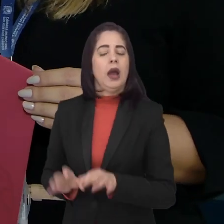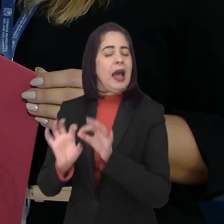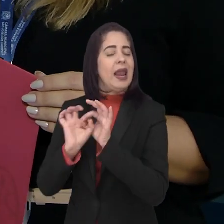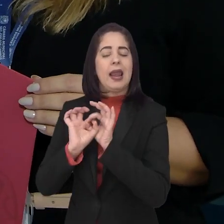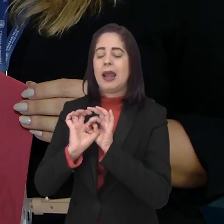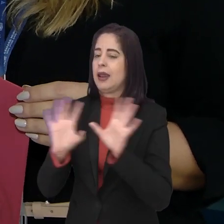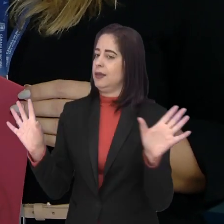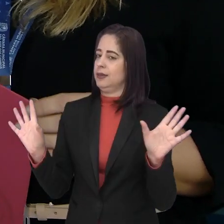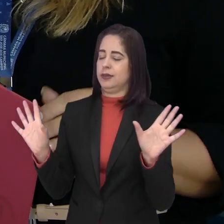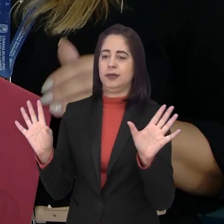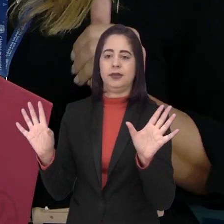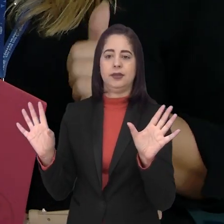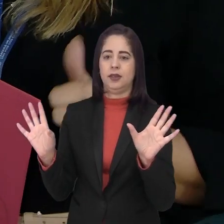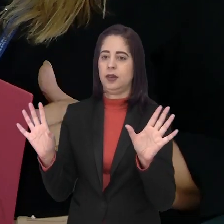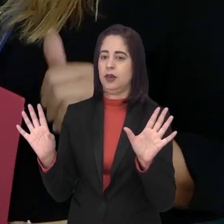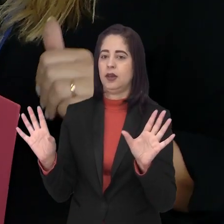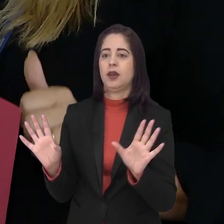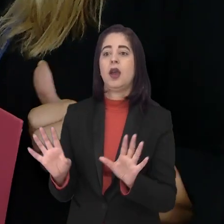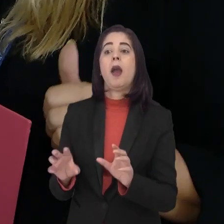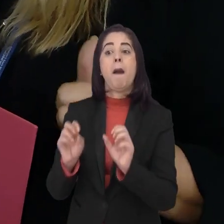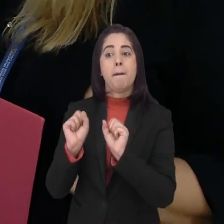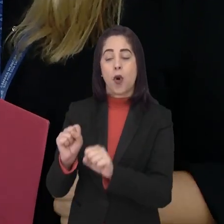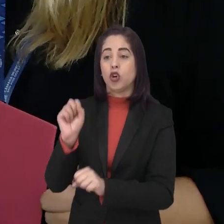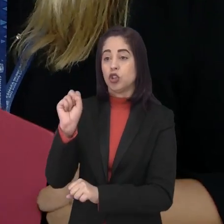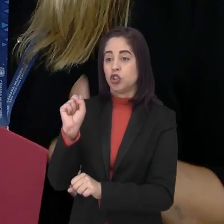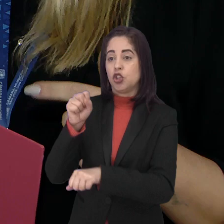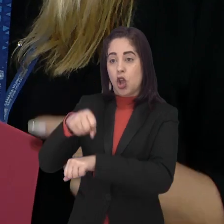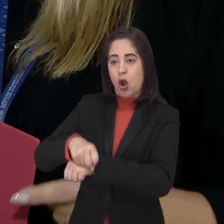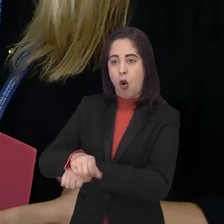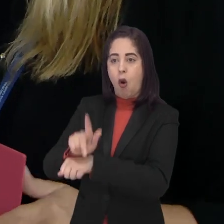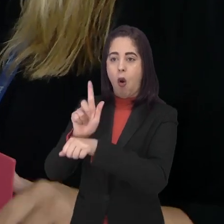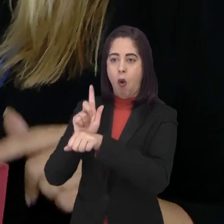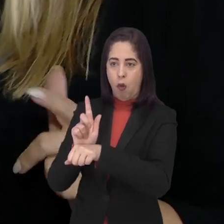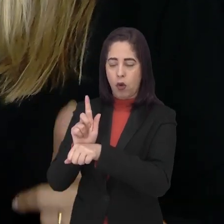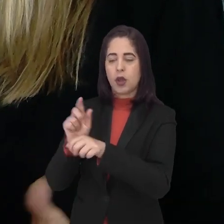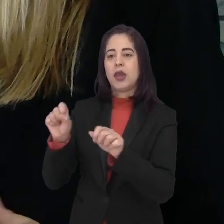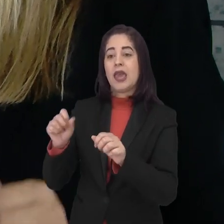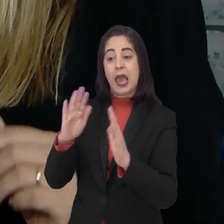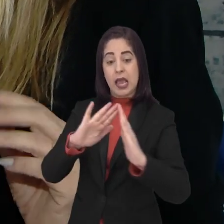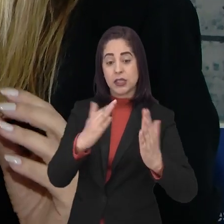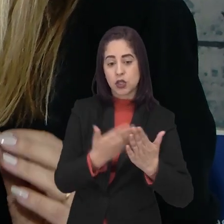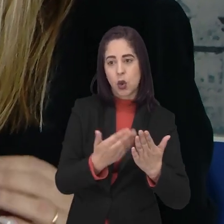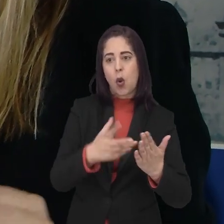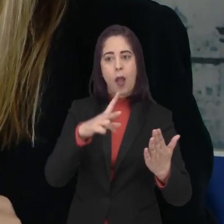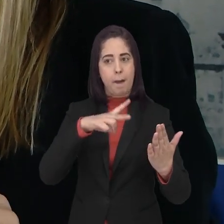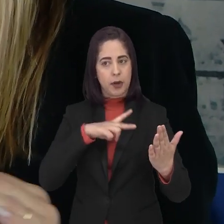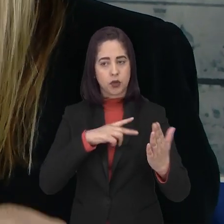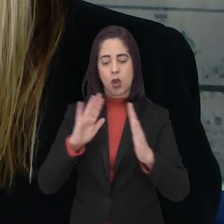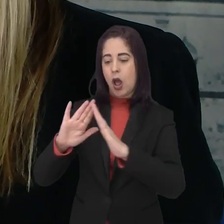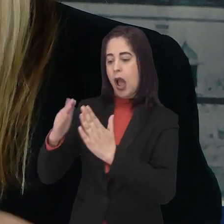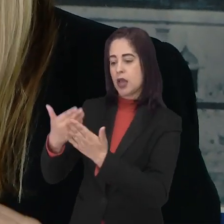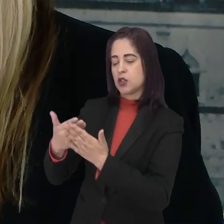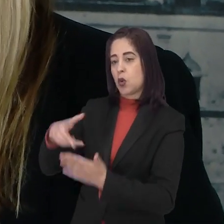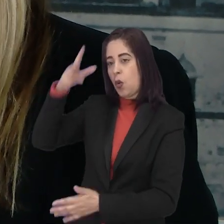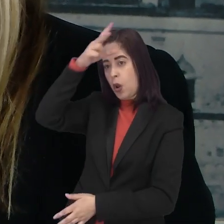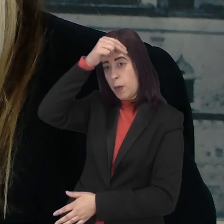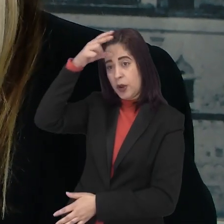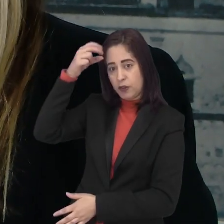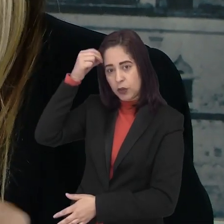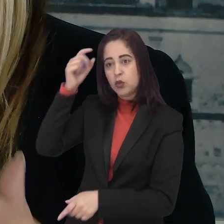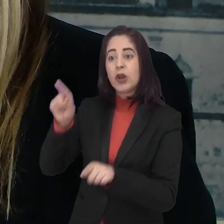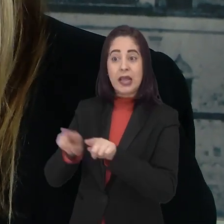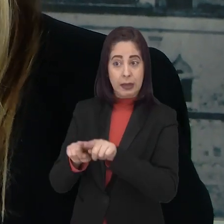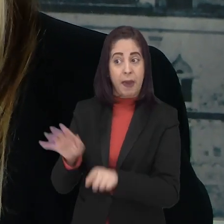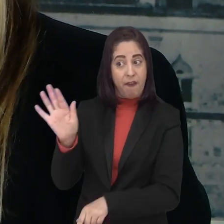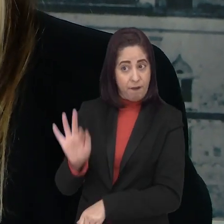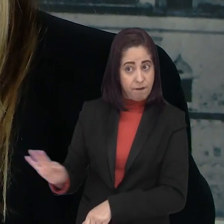Câmara? Qualquer instituição. Temos a abertura para ONGs, escolas municipais, escolas públicas e